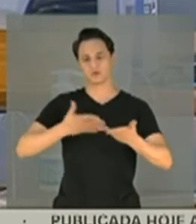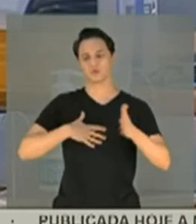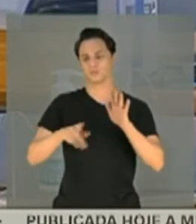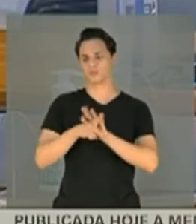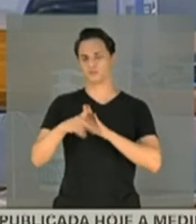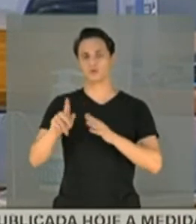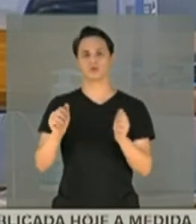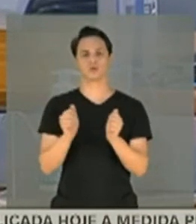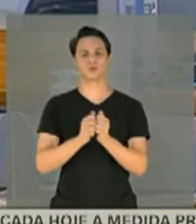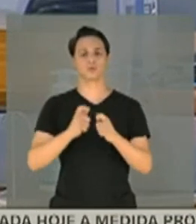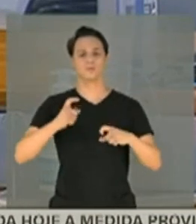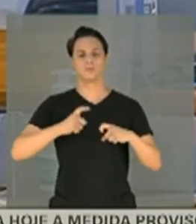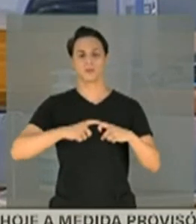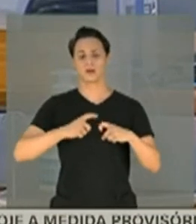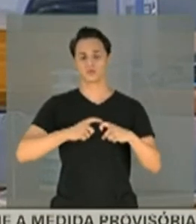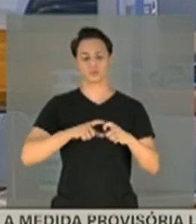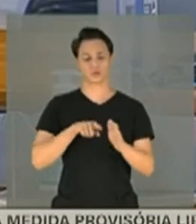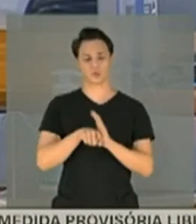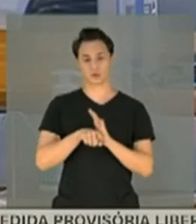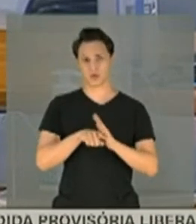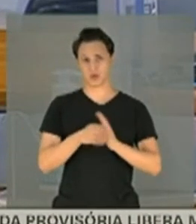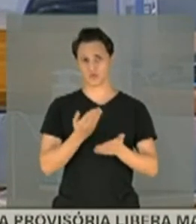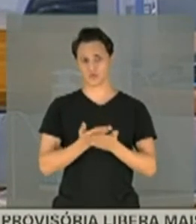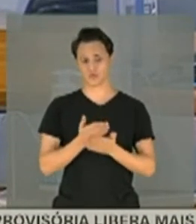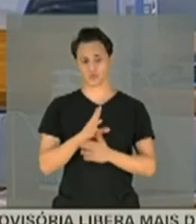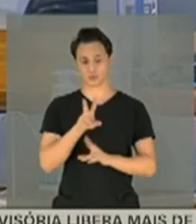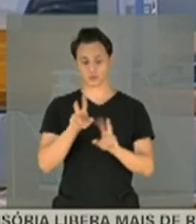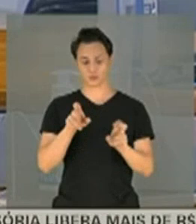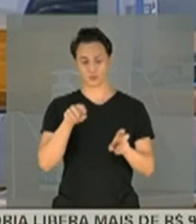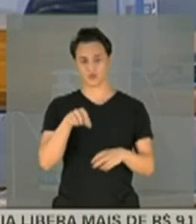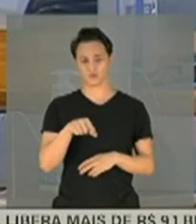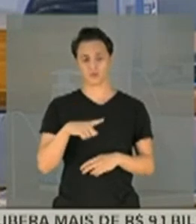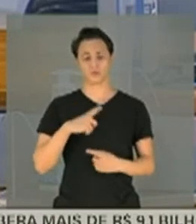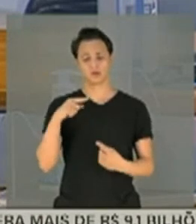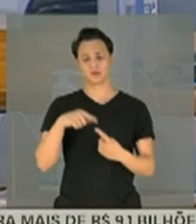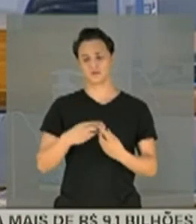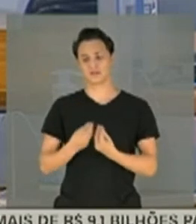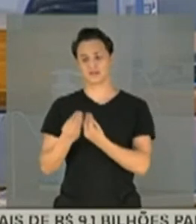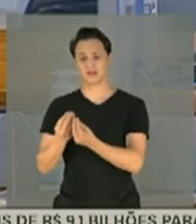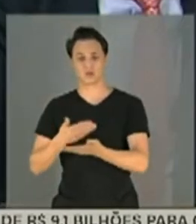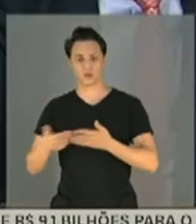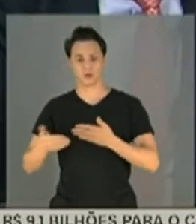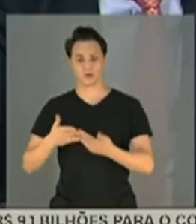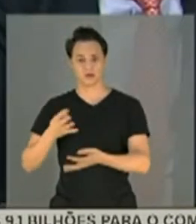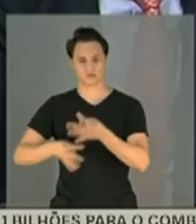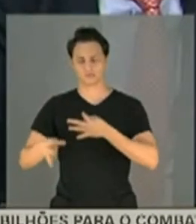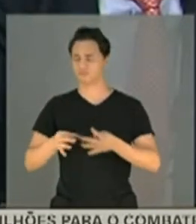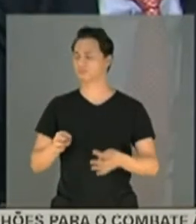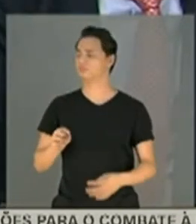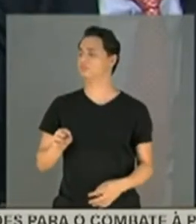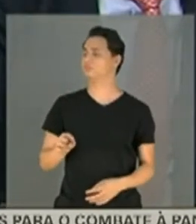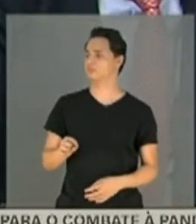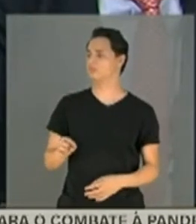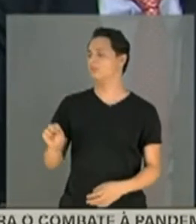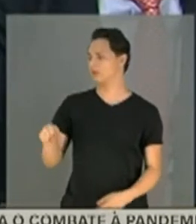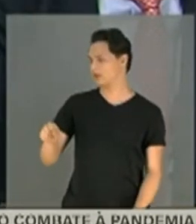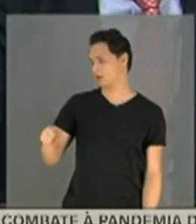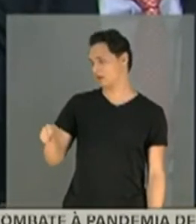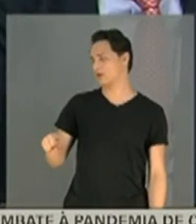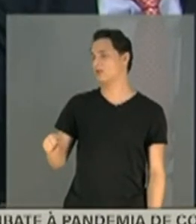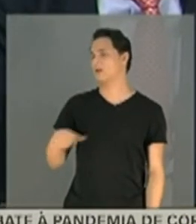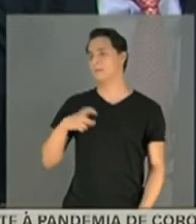médico que estudou o assunto para prescrever qualquer tipo de tratamento? Sem dúvida, o médico